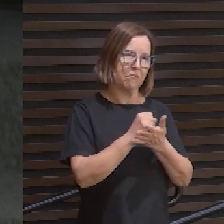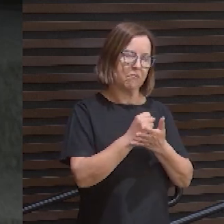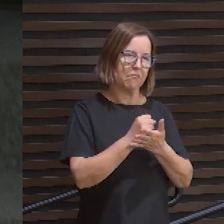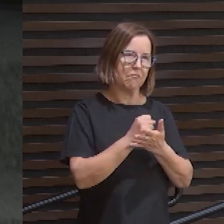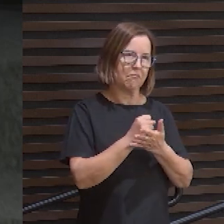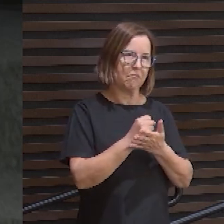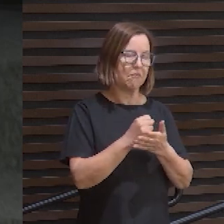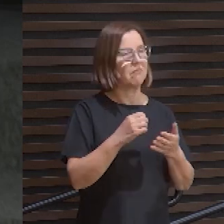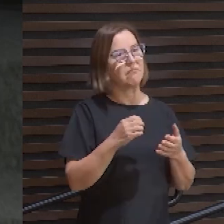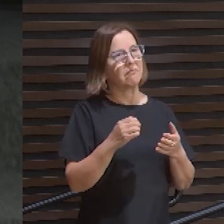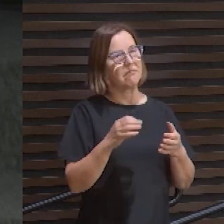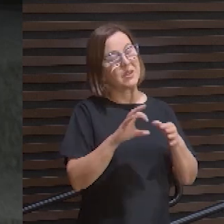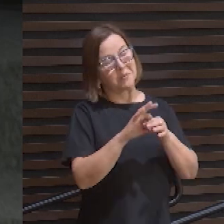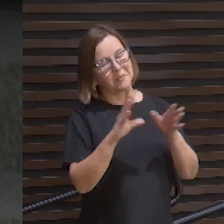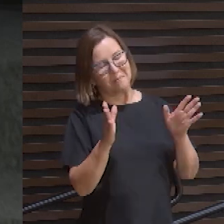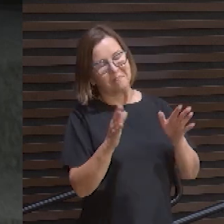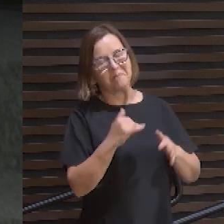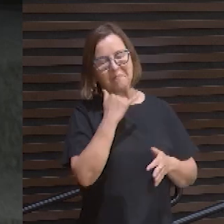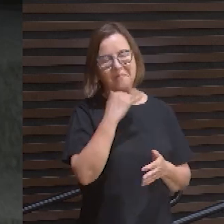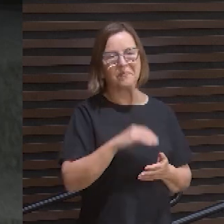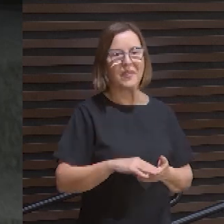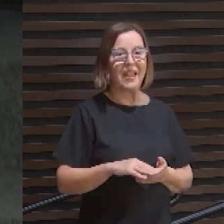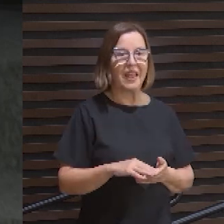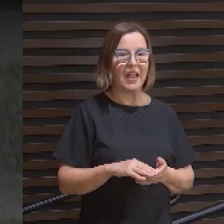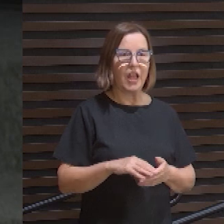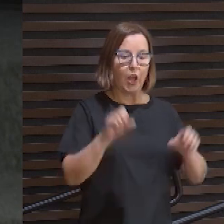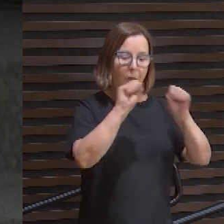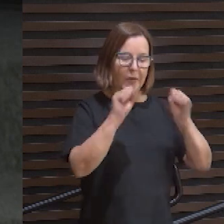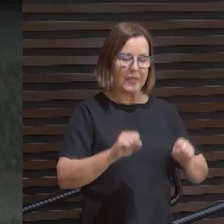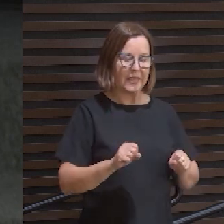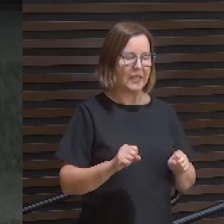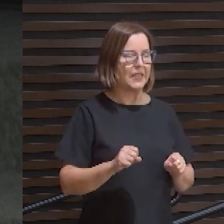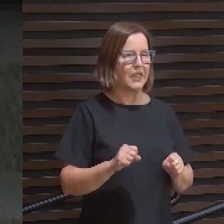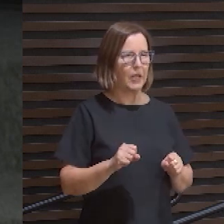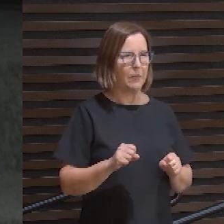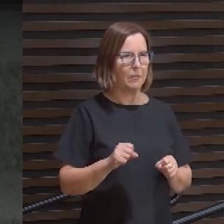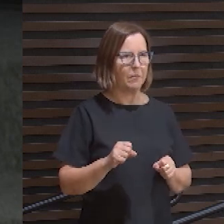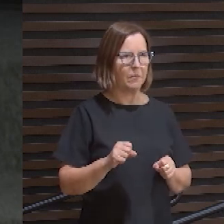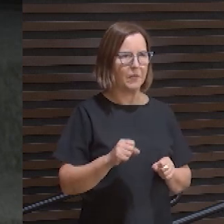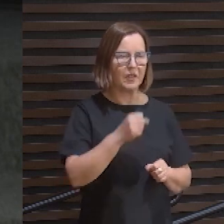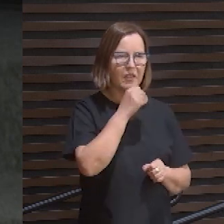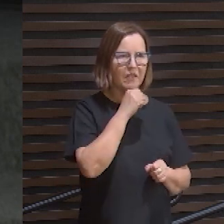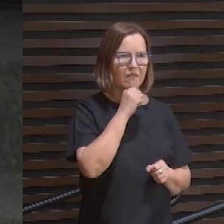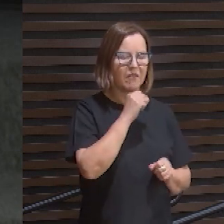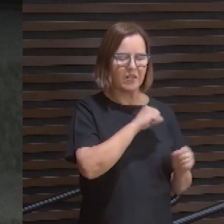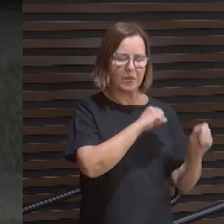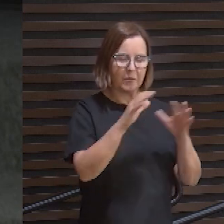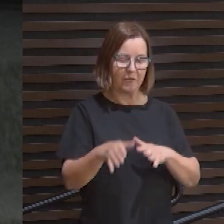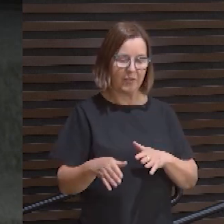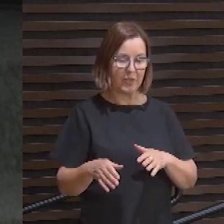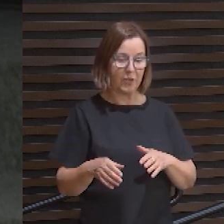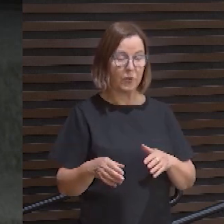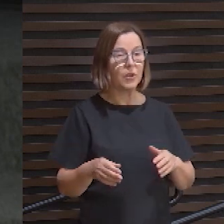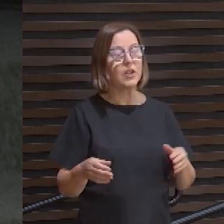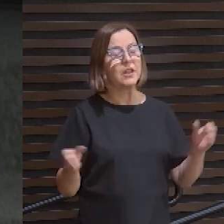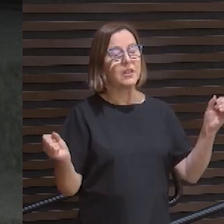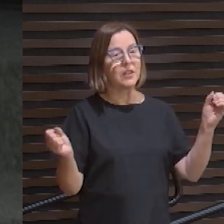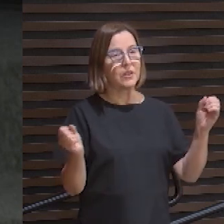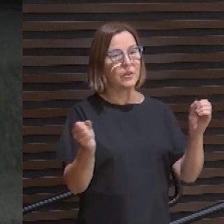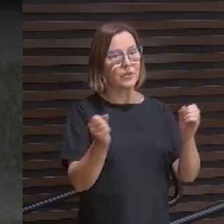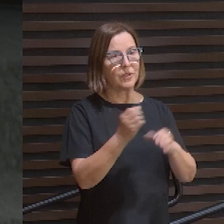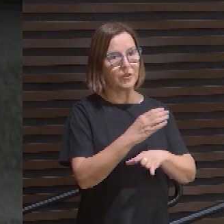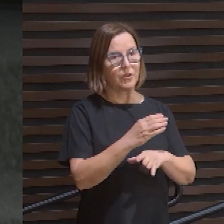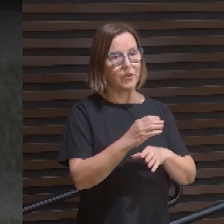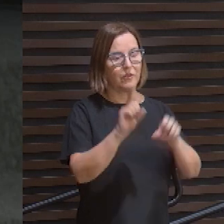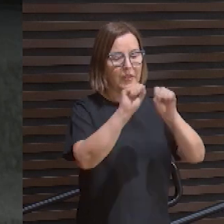antigo foi removido e o novo foi estabelecido através do sacrifício de Cristo.